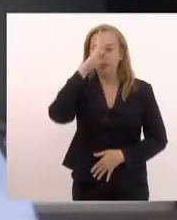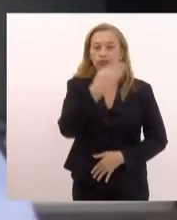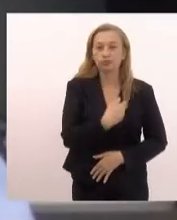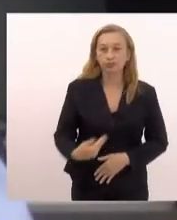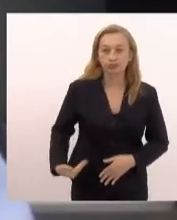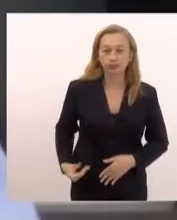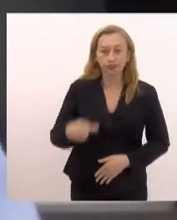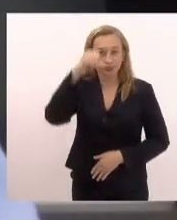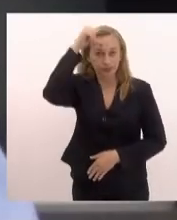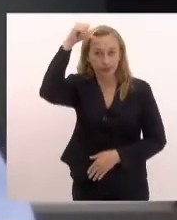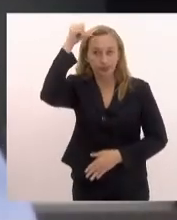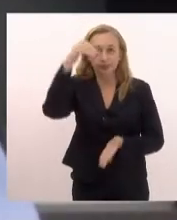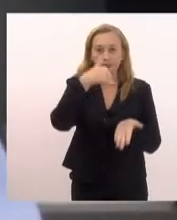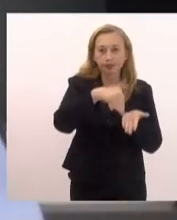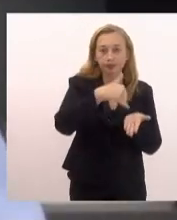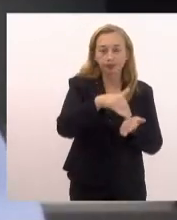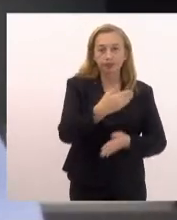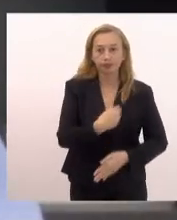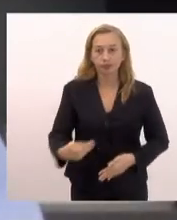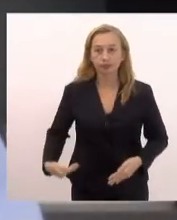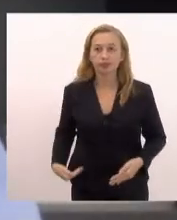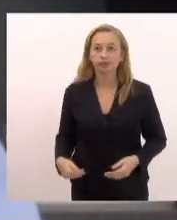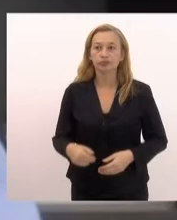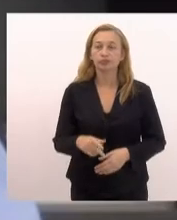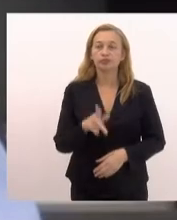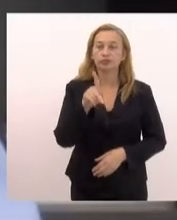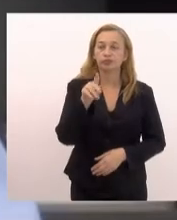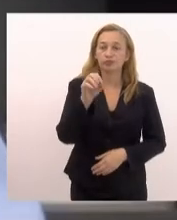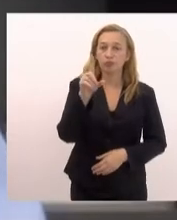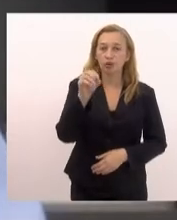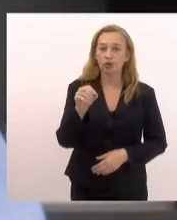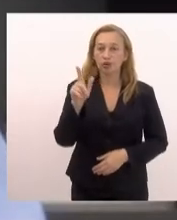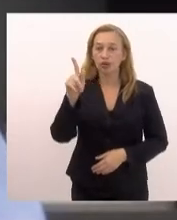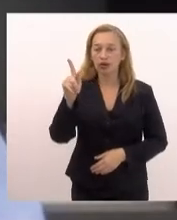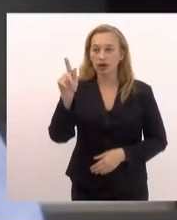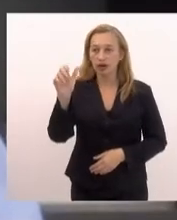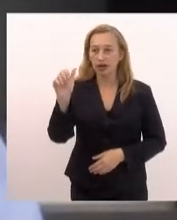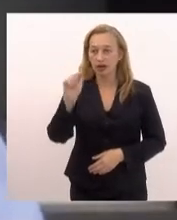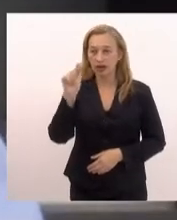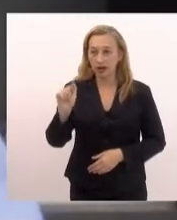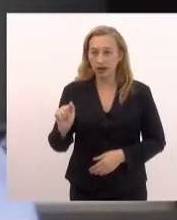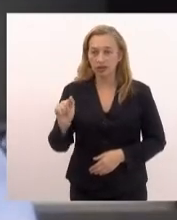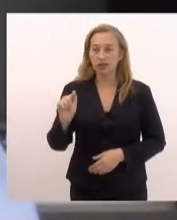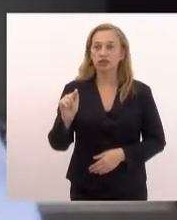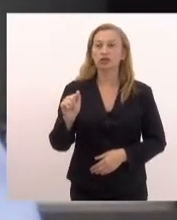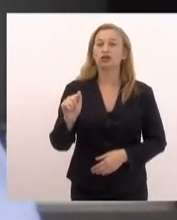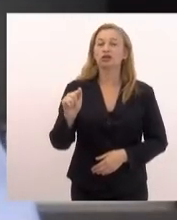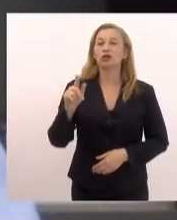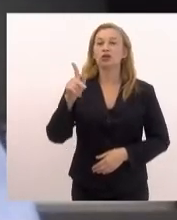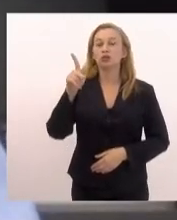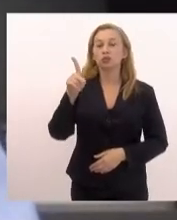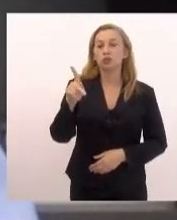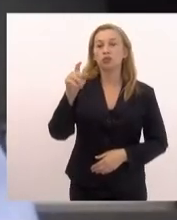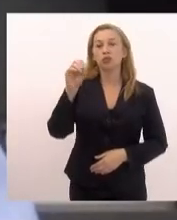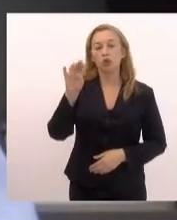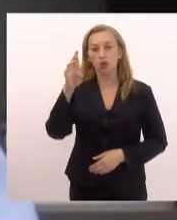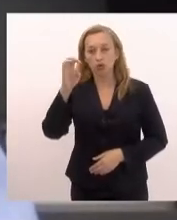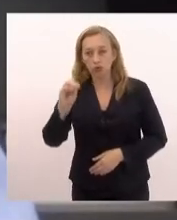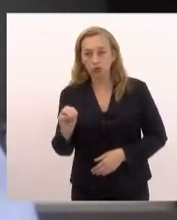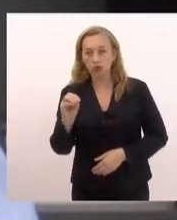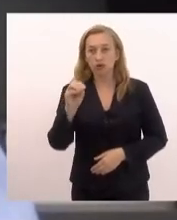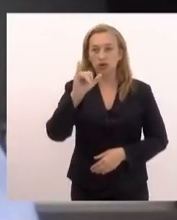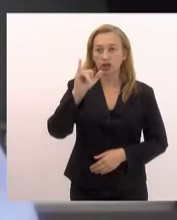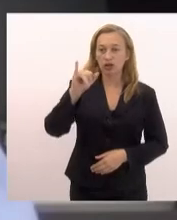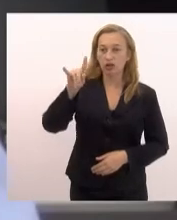Castro, secretários de governo, no Polo Gaslube e no Porto do Açu. E eu não poderia aqui deixar de